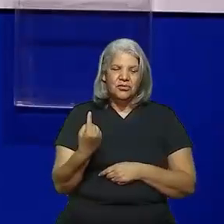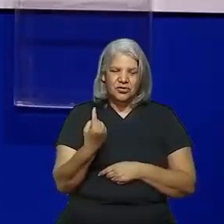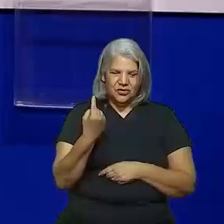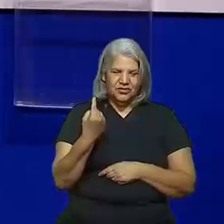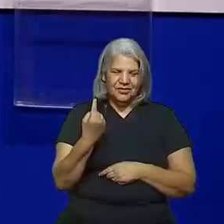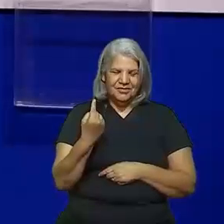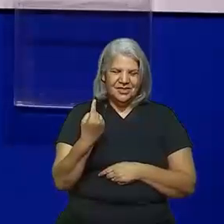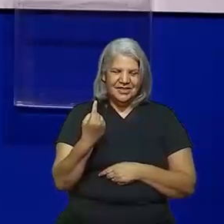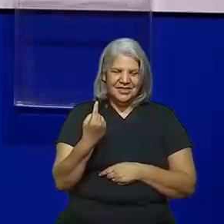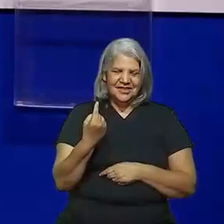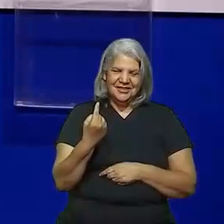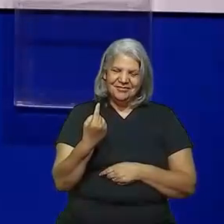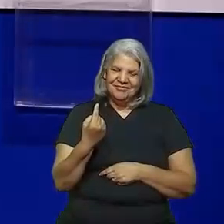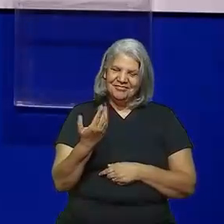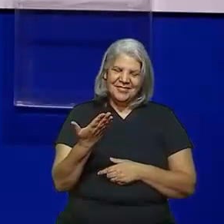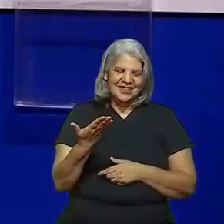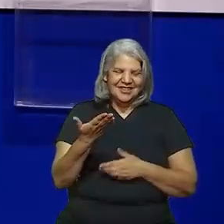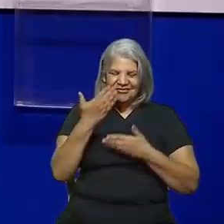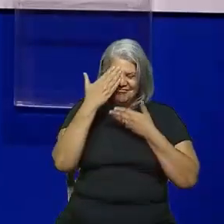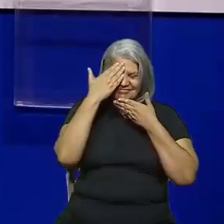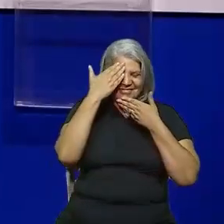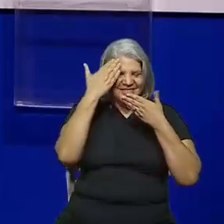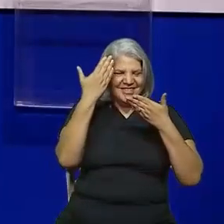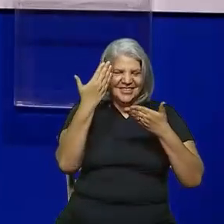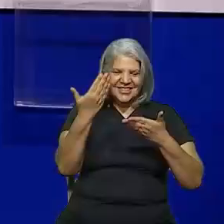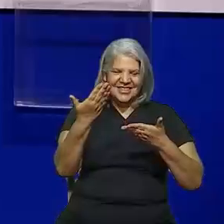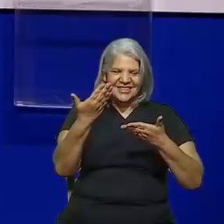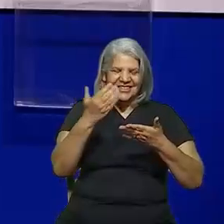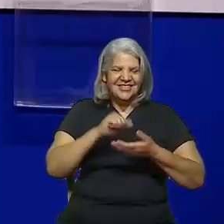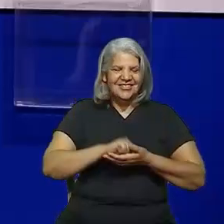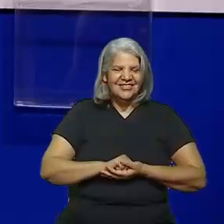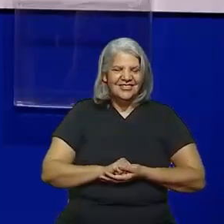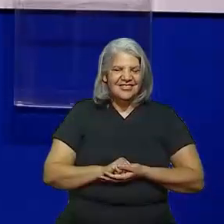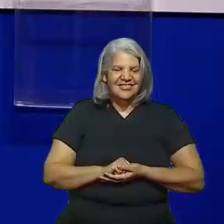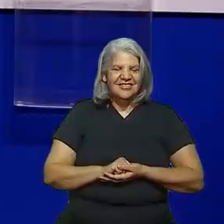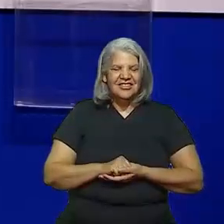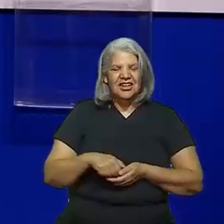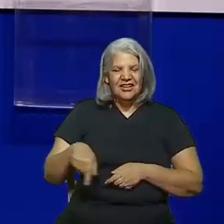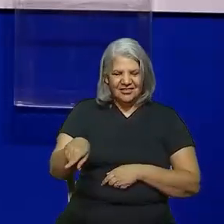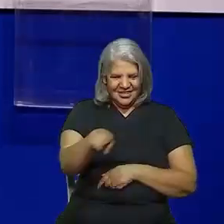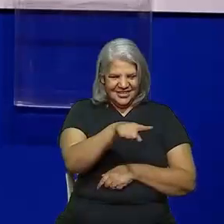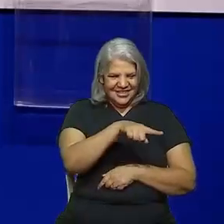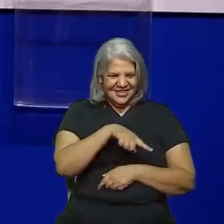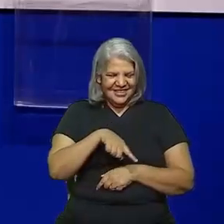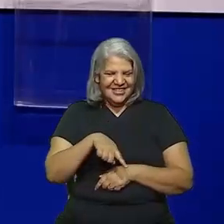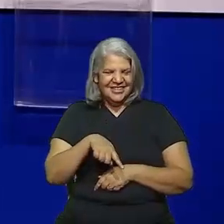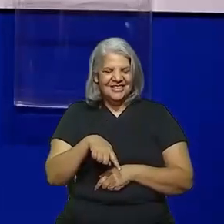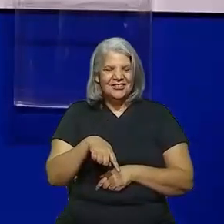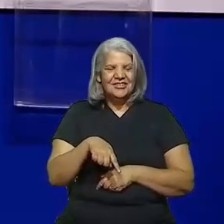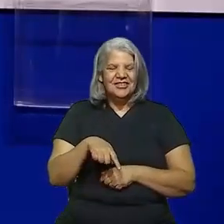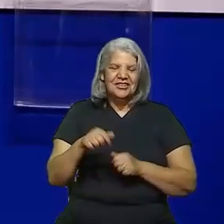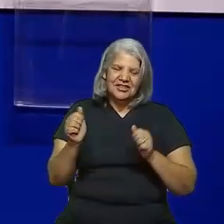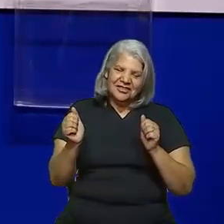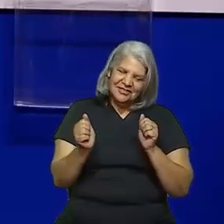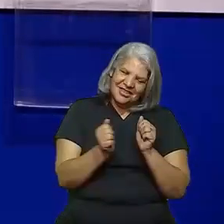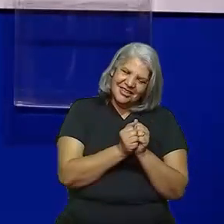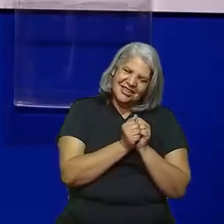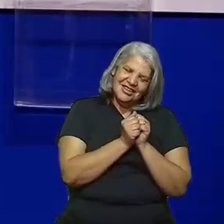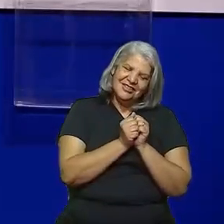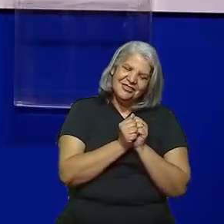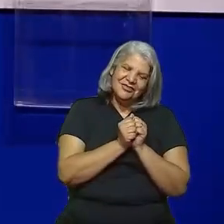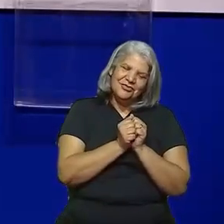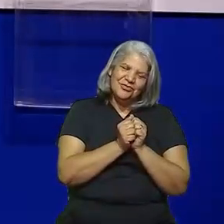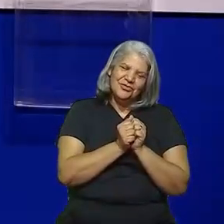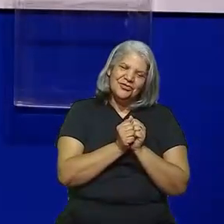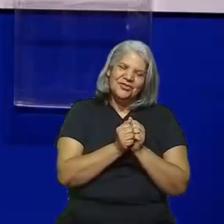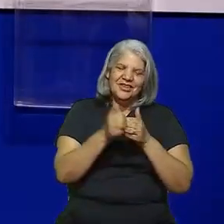internacional. Então, preciso agradecer imensamente a vocês que vieram, acompanharam todo o festival algumas